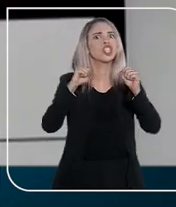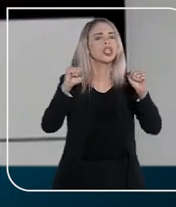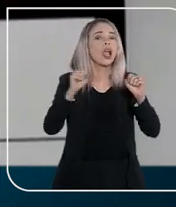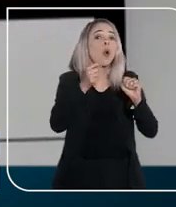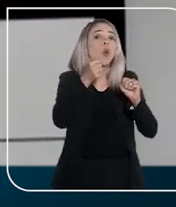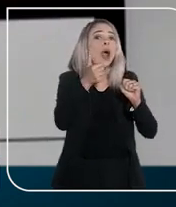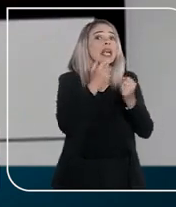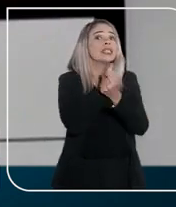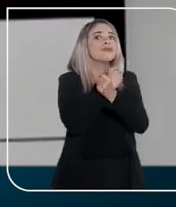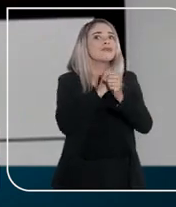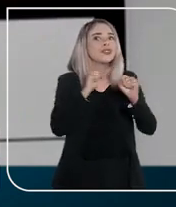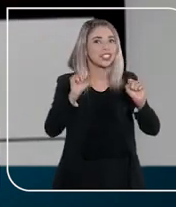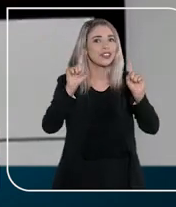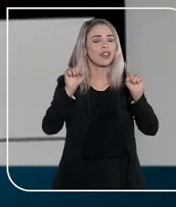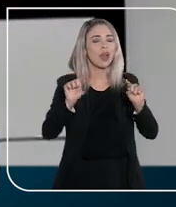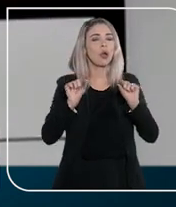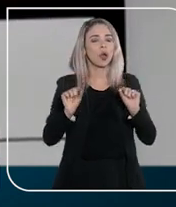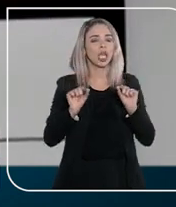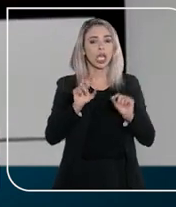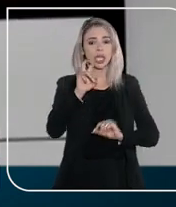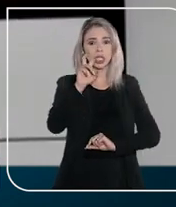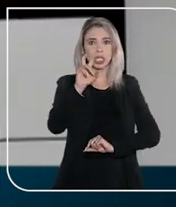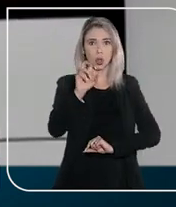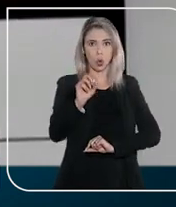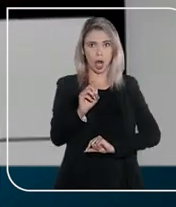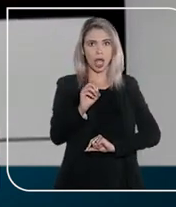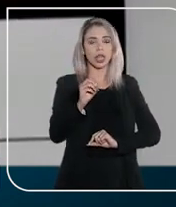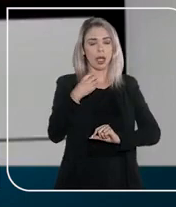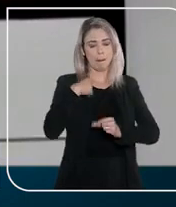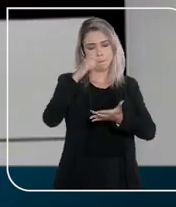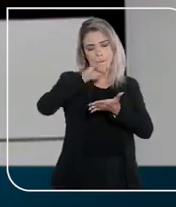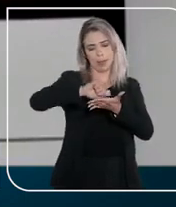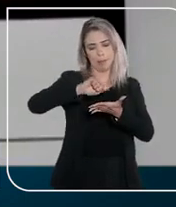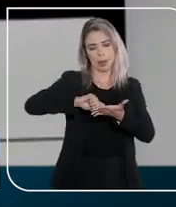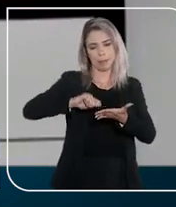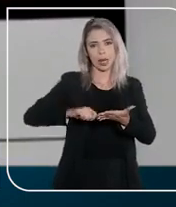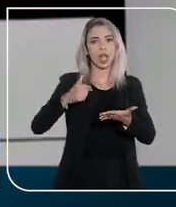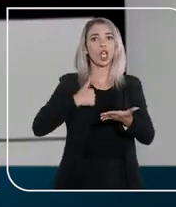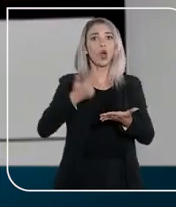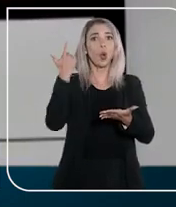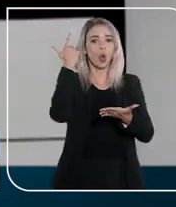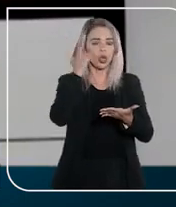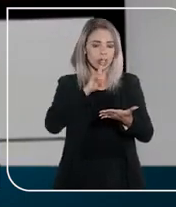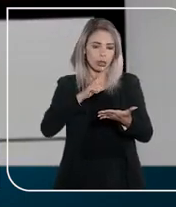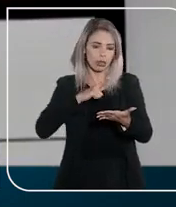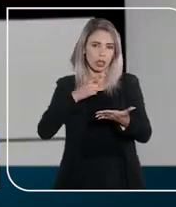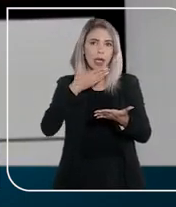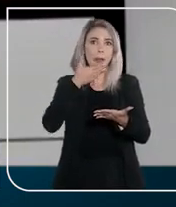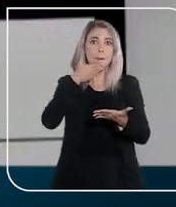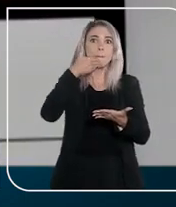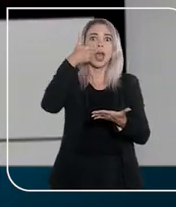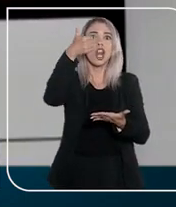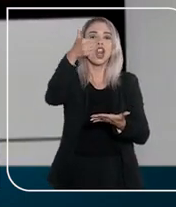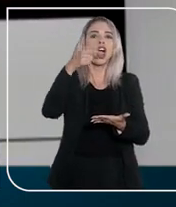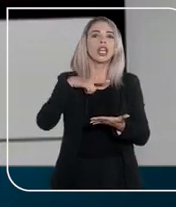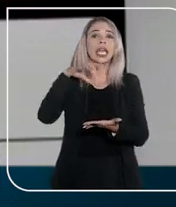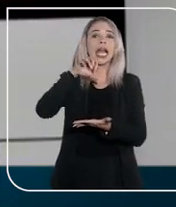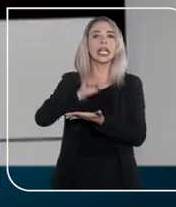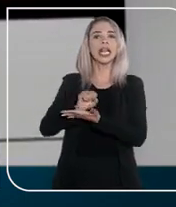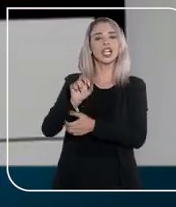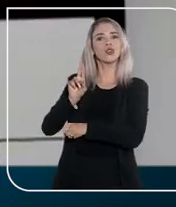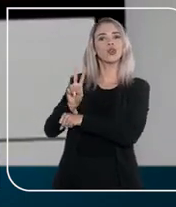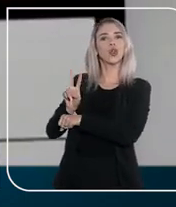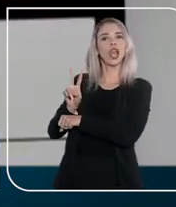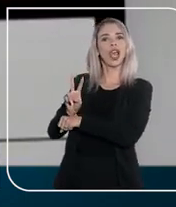impossível, mas quase impossível, que em 50 provas dissertativas eu não vou obter ao final um cadastro de reserva e pelo menos um indivíduo